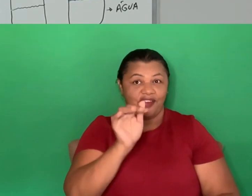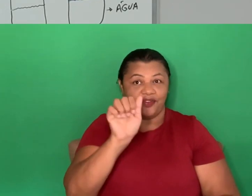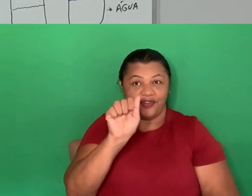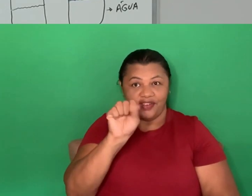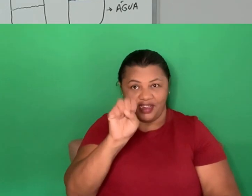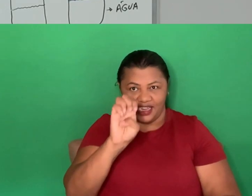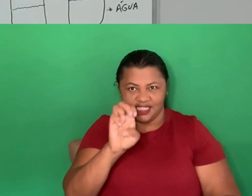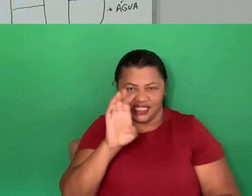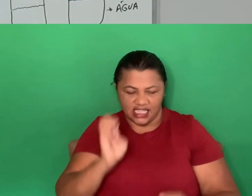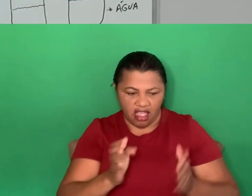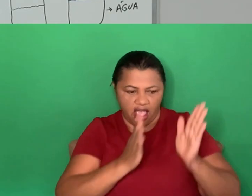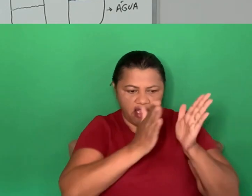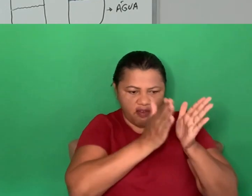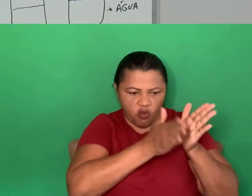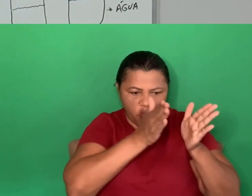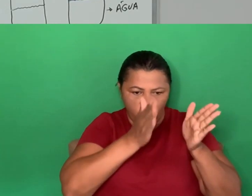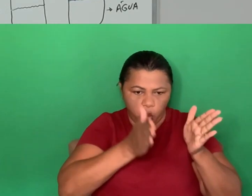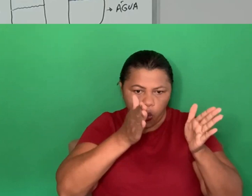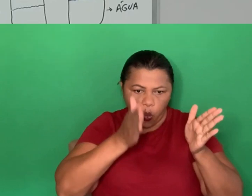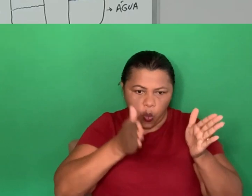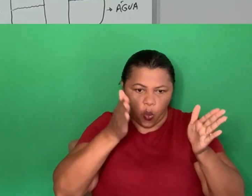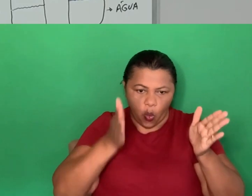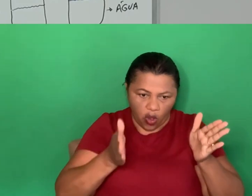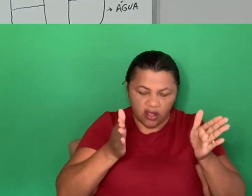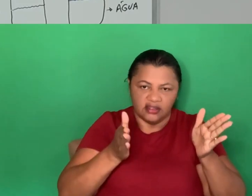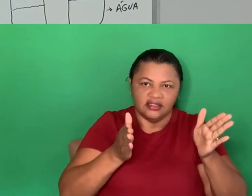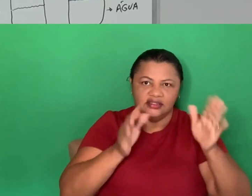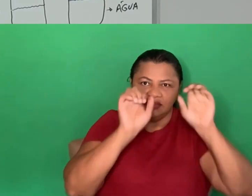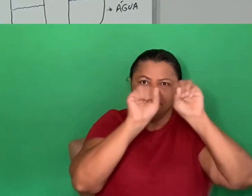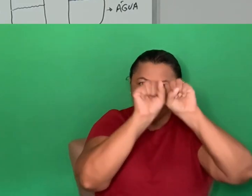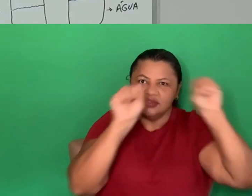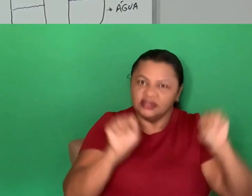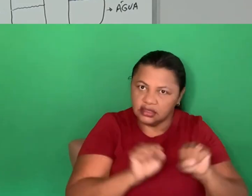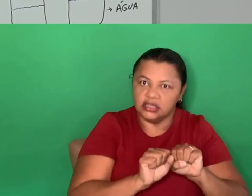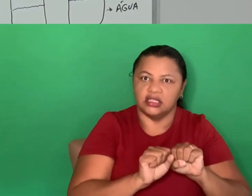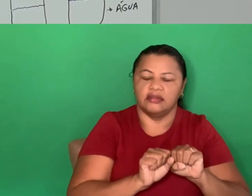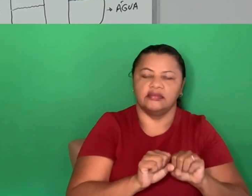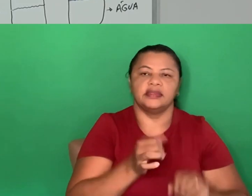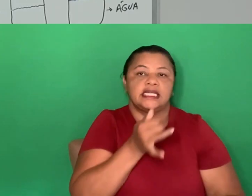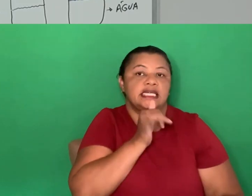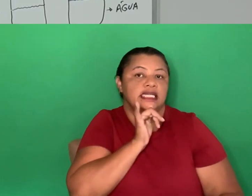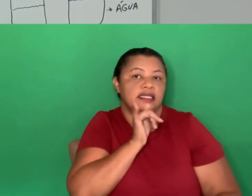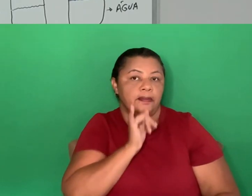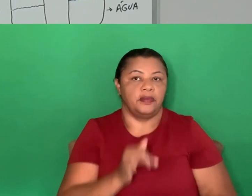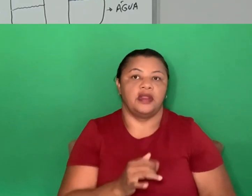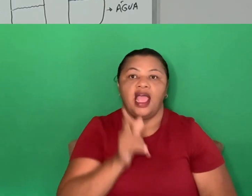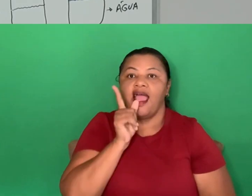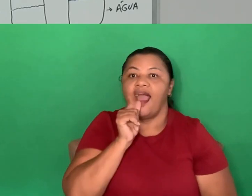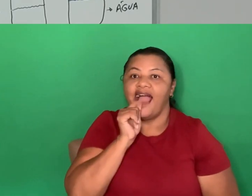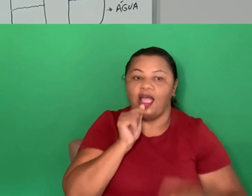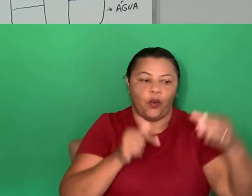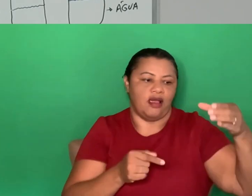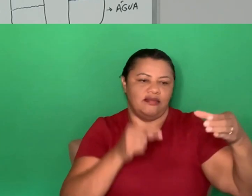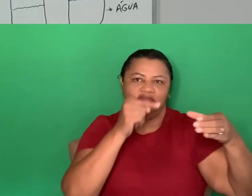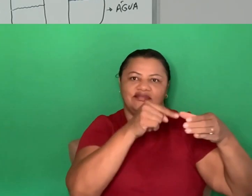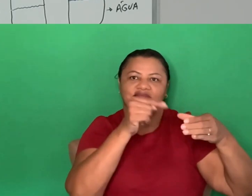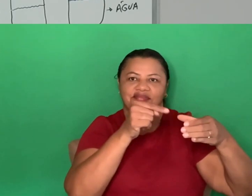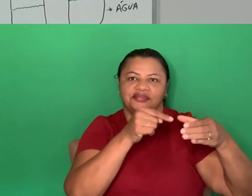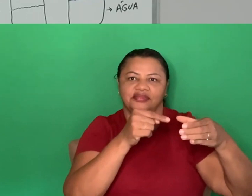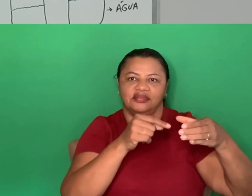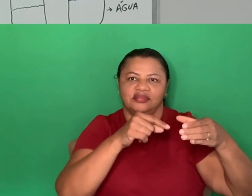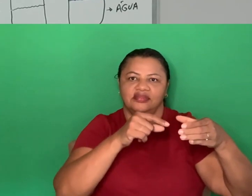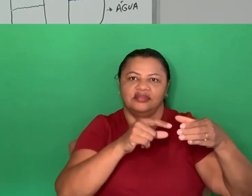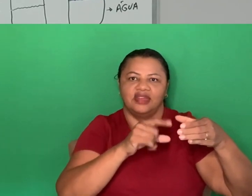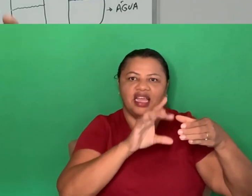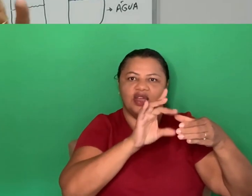óleo são duas fases. Água é líquida. O óleo também é líquido. Então, só tem um estado de agregação.